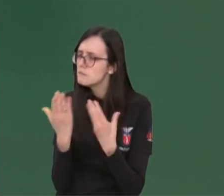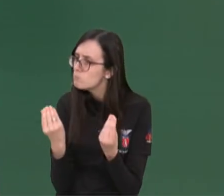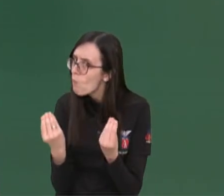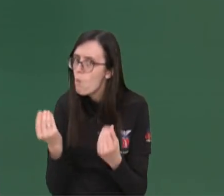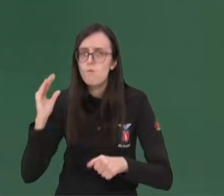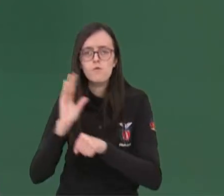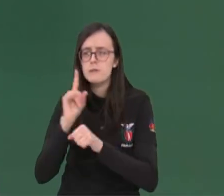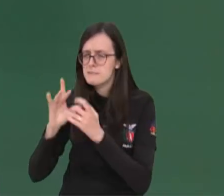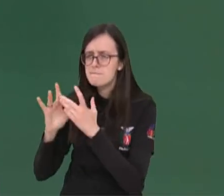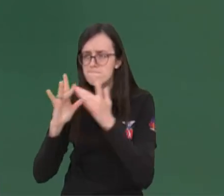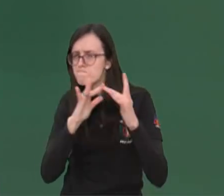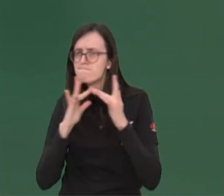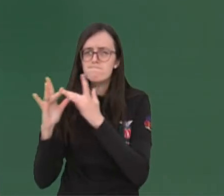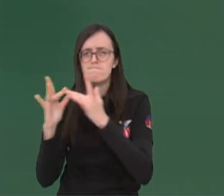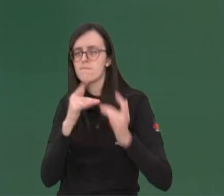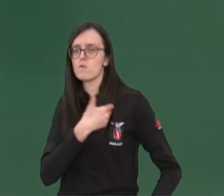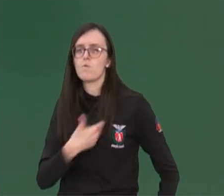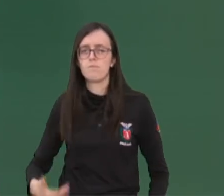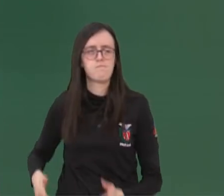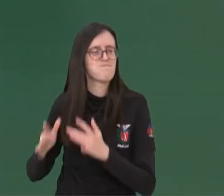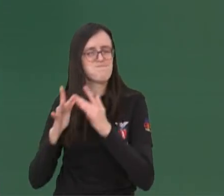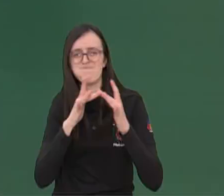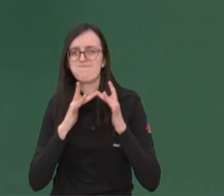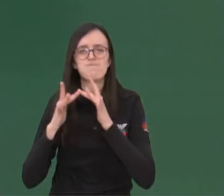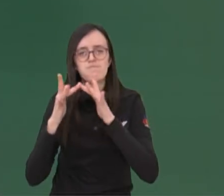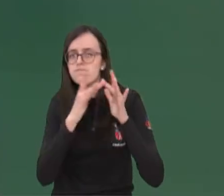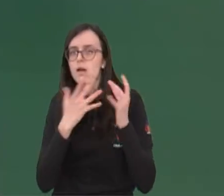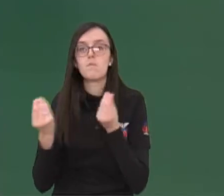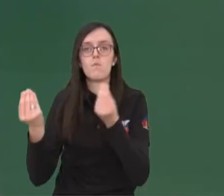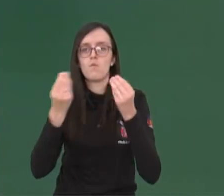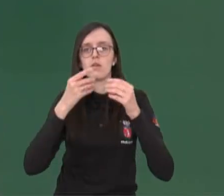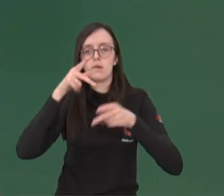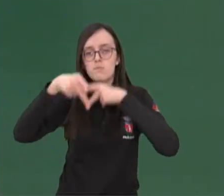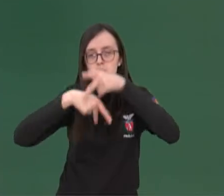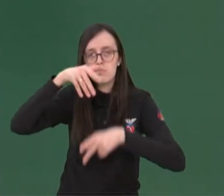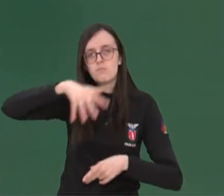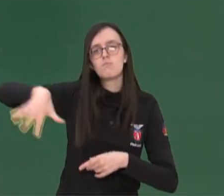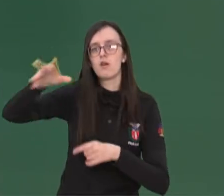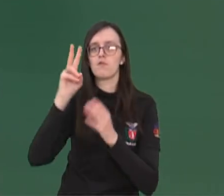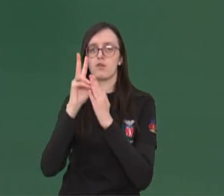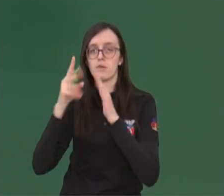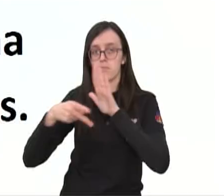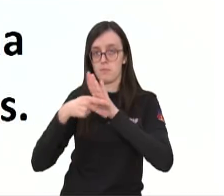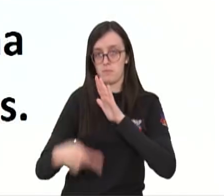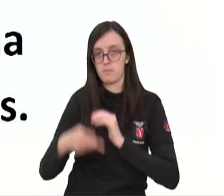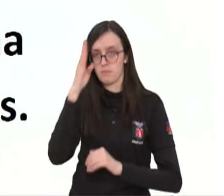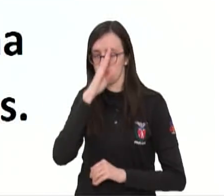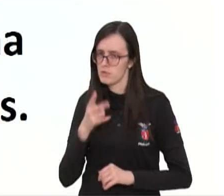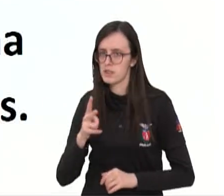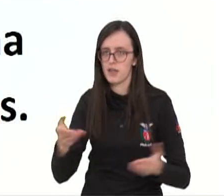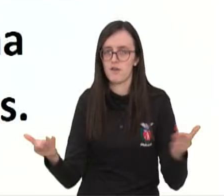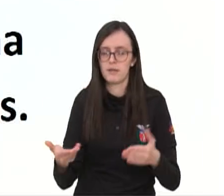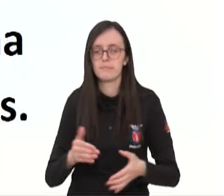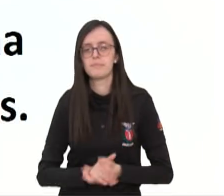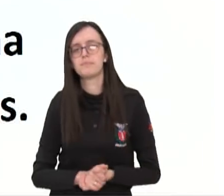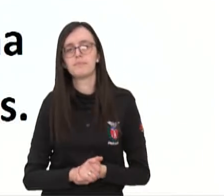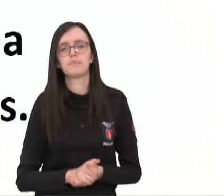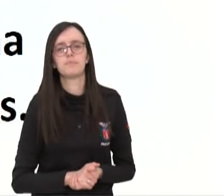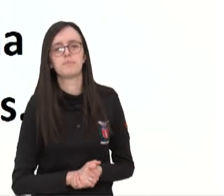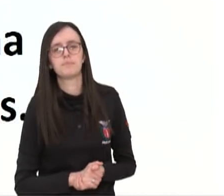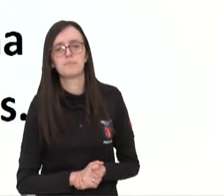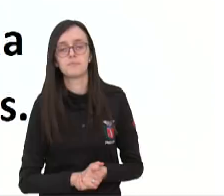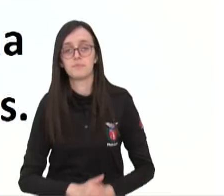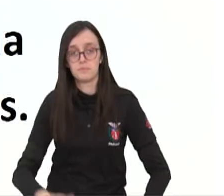nesse contato do governo com as várias tribos indígenas do Brasil. Vamos seguir?